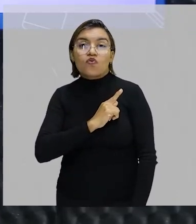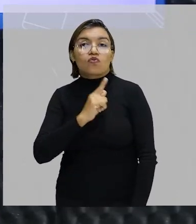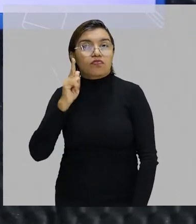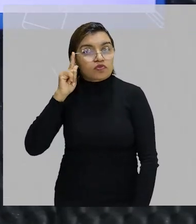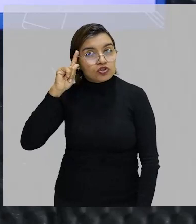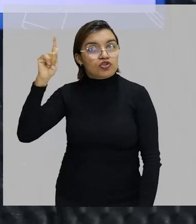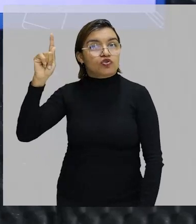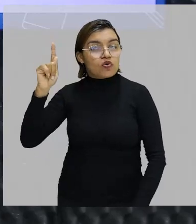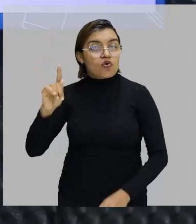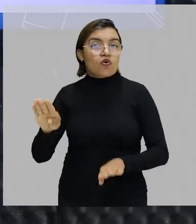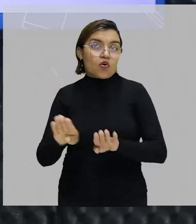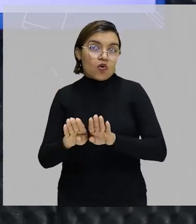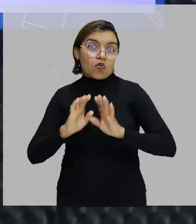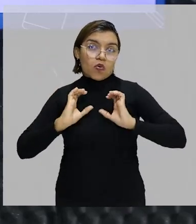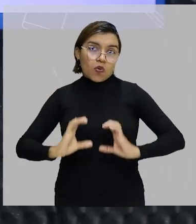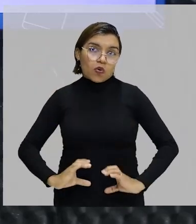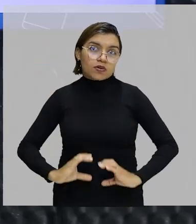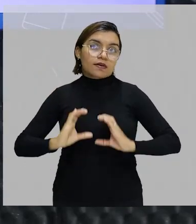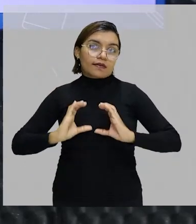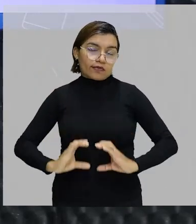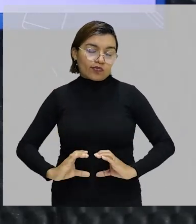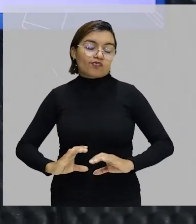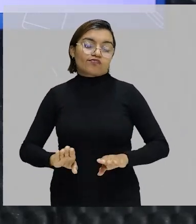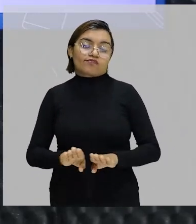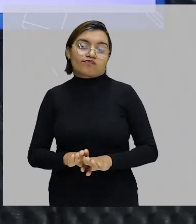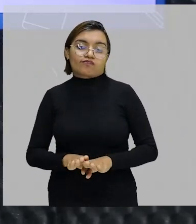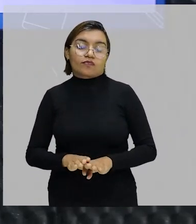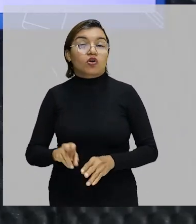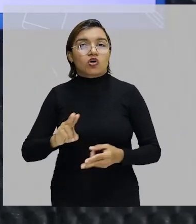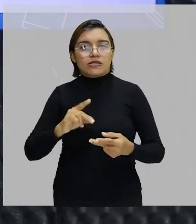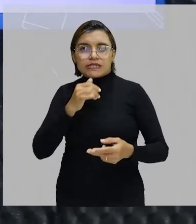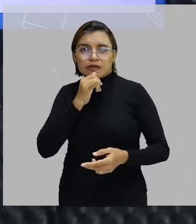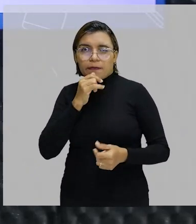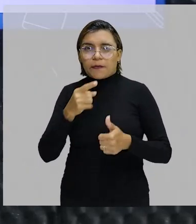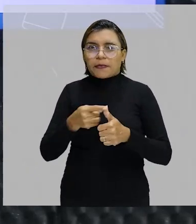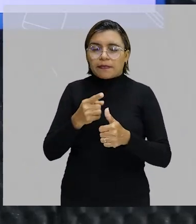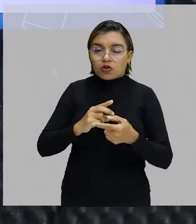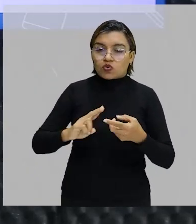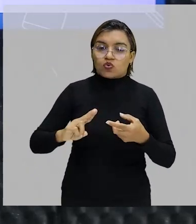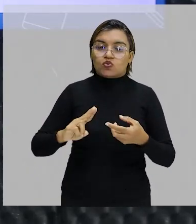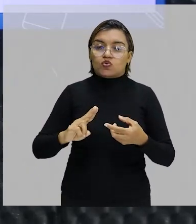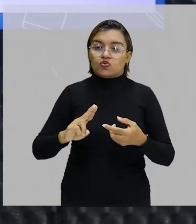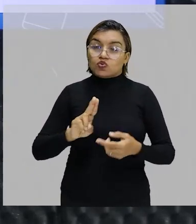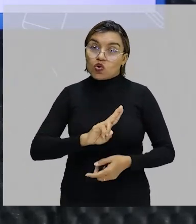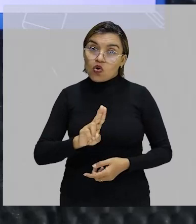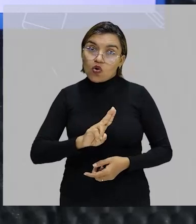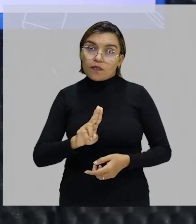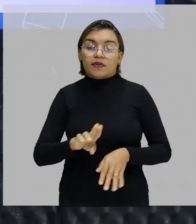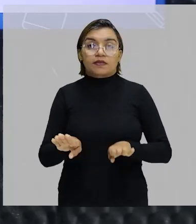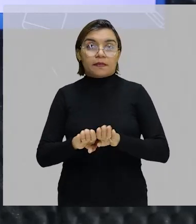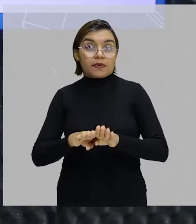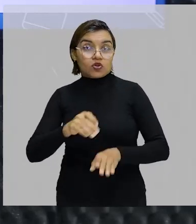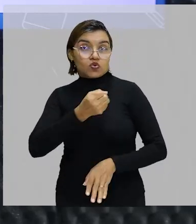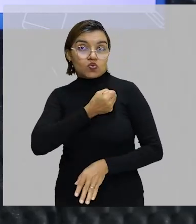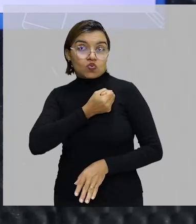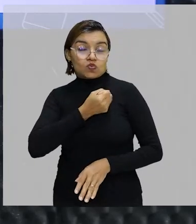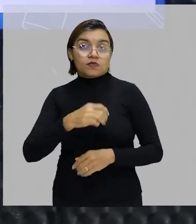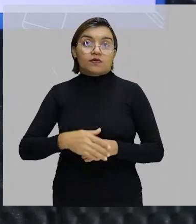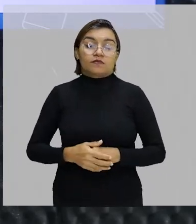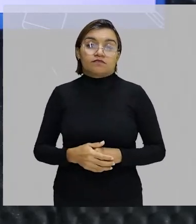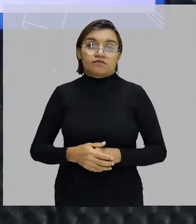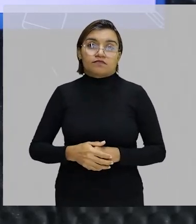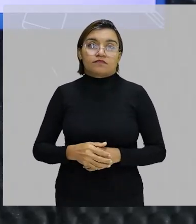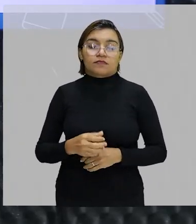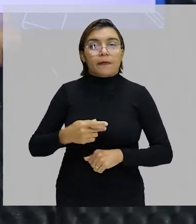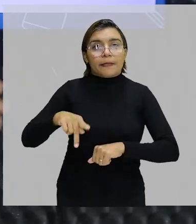formalmente falando. Você se identifica, nome, o número do documento que a gente já viu ali, a